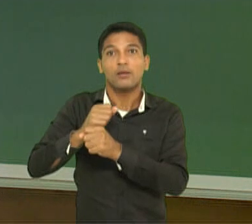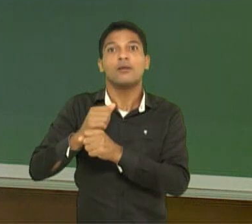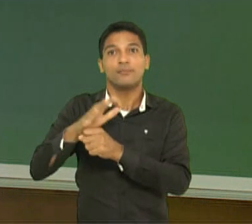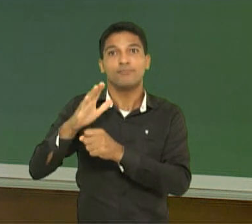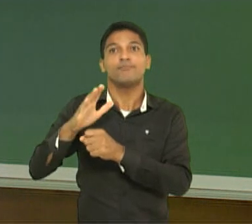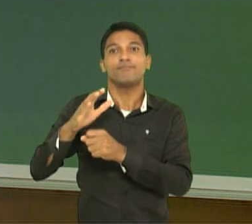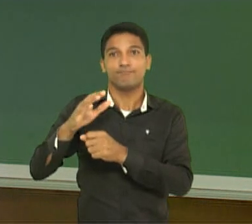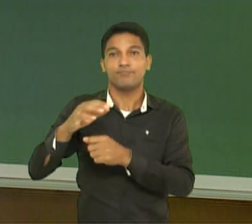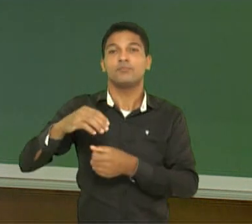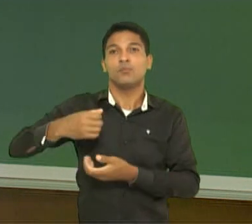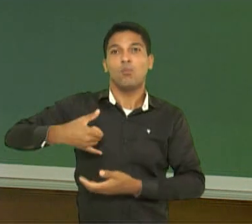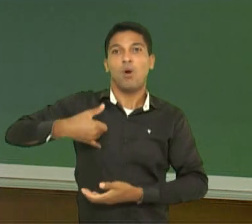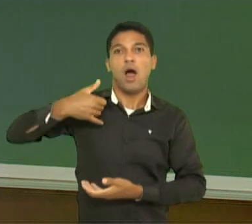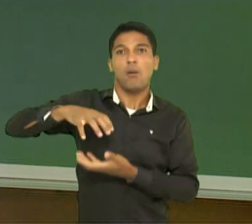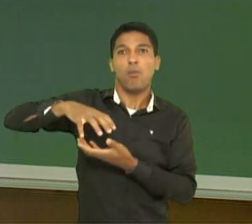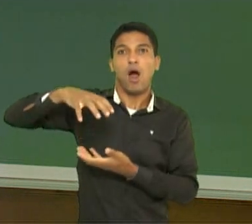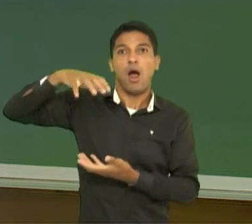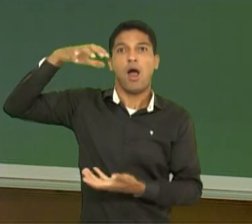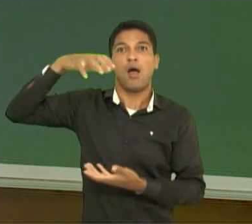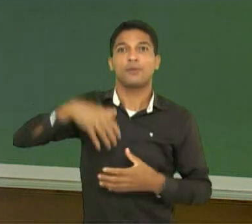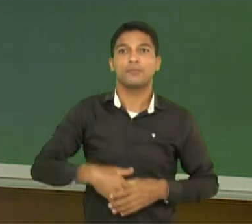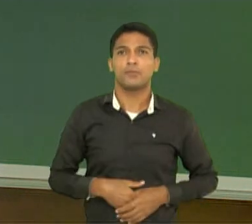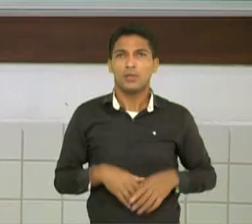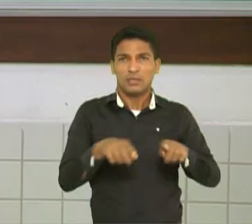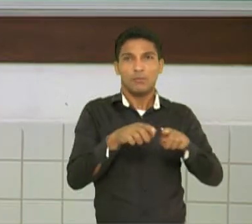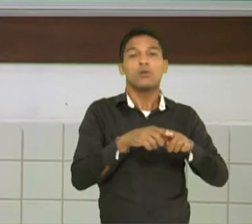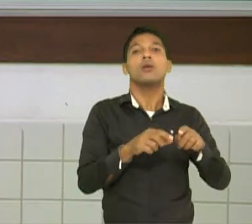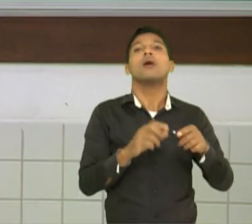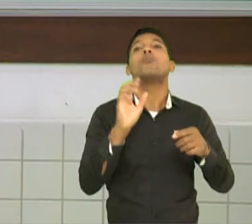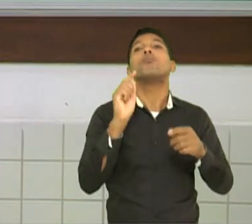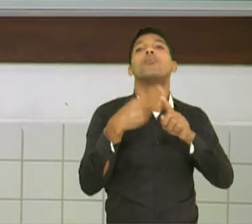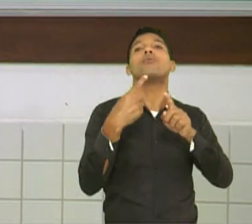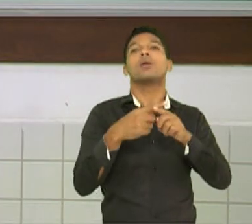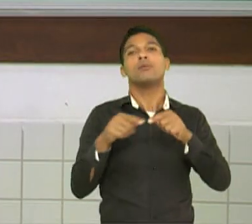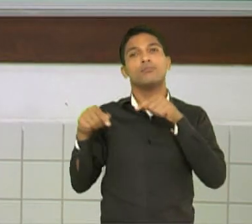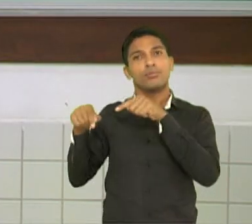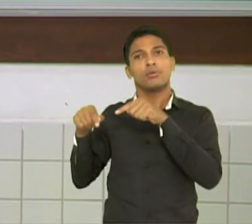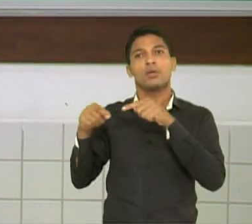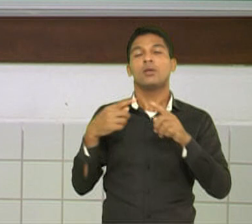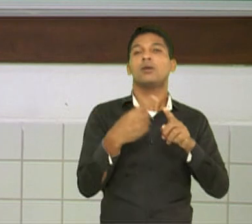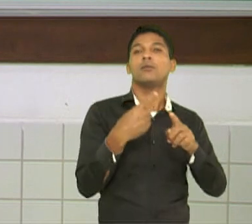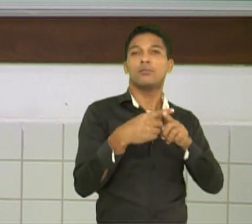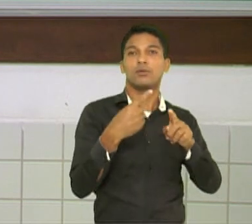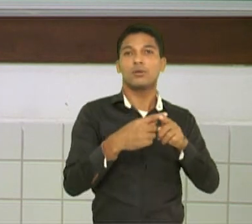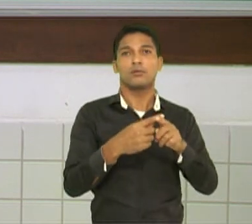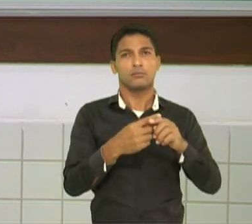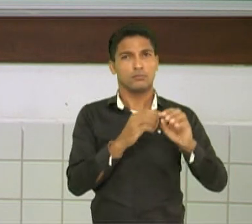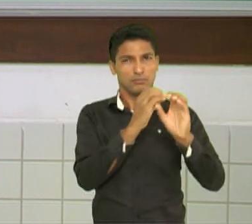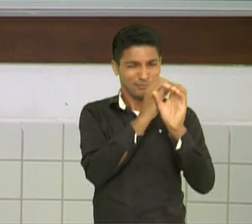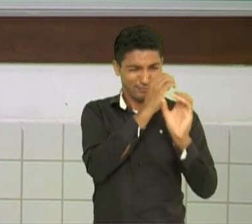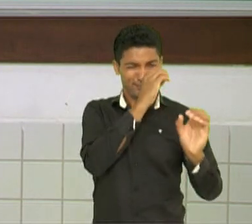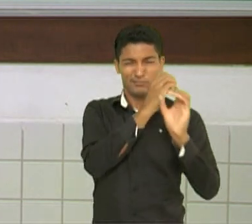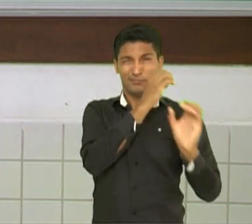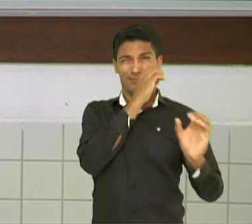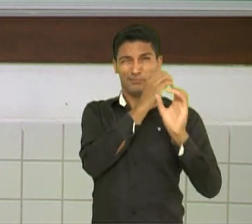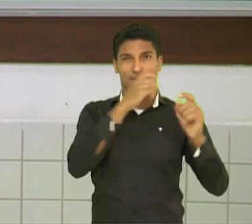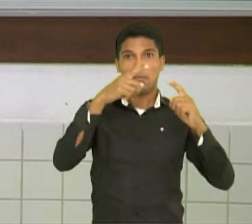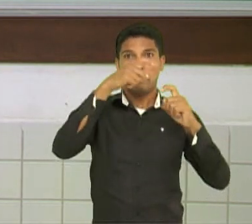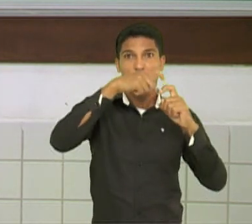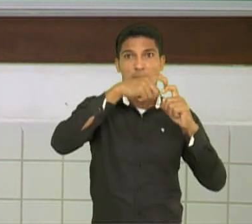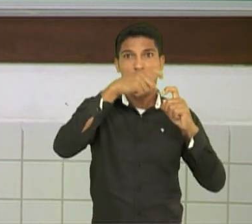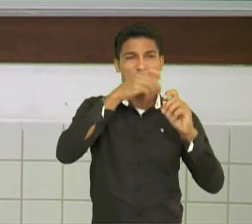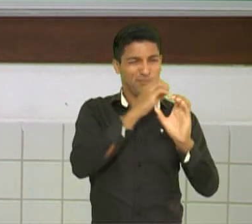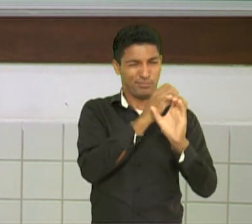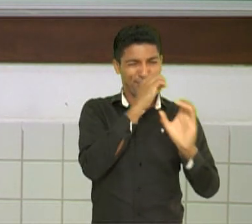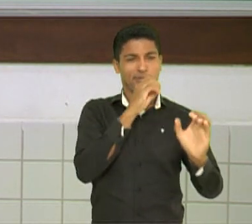positivo, principalmente avanço da medicina e acesso a tratamentos médicos cada vez mais eficazes. Então, além de